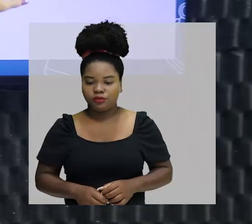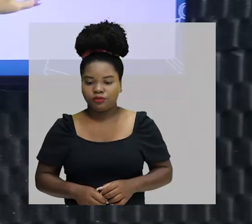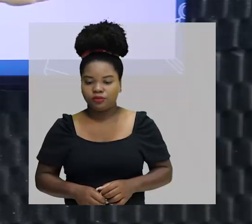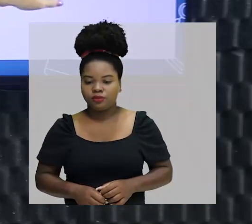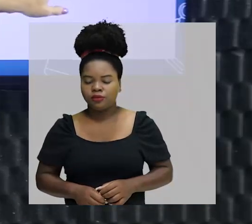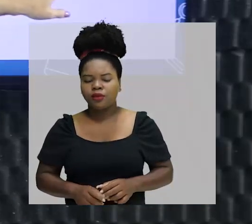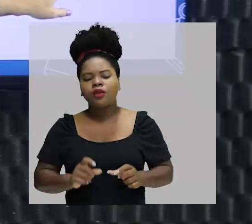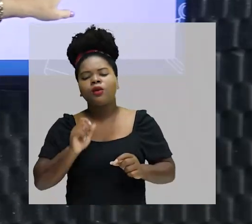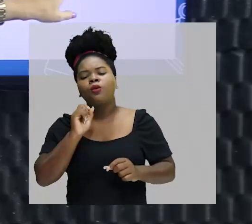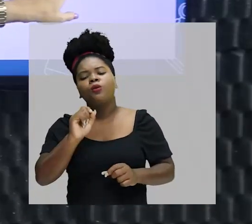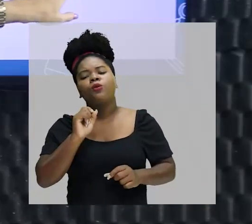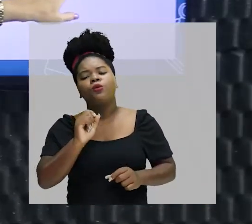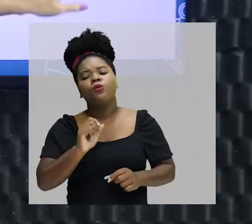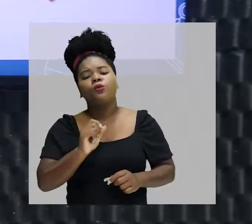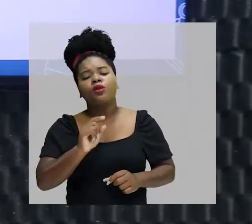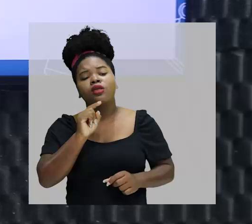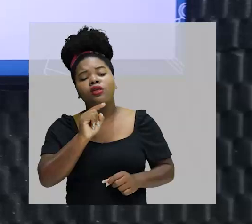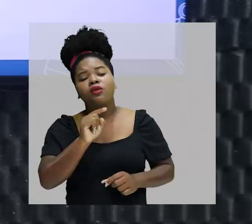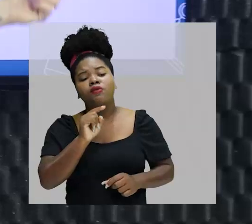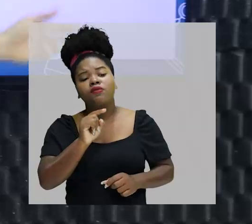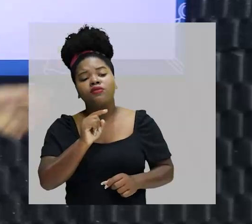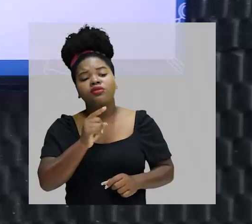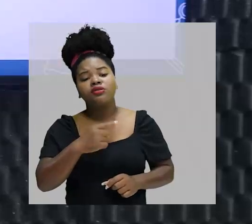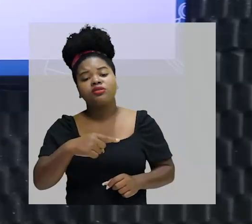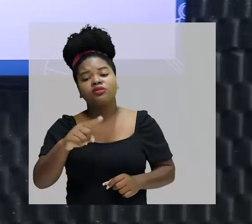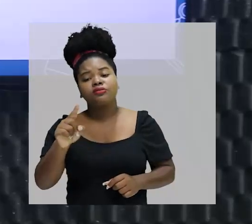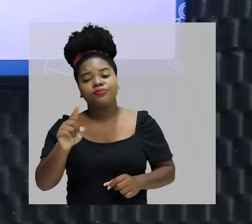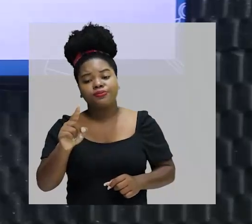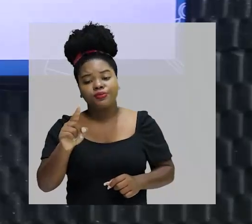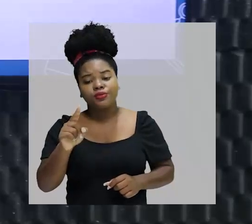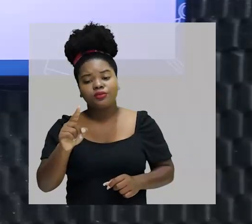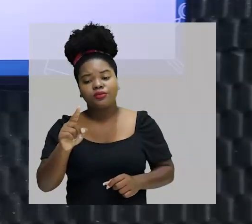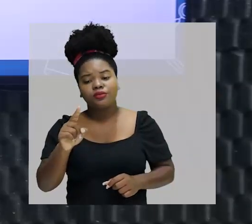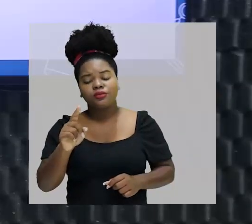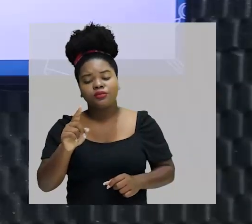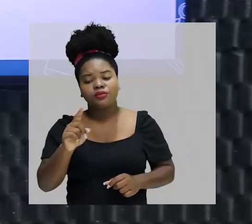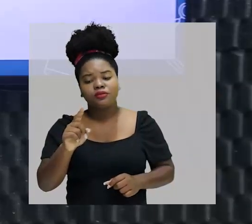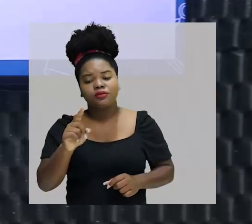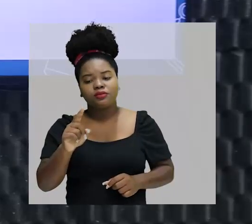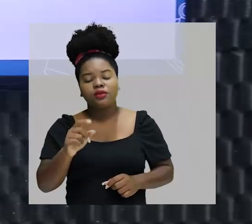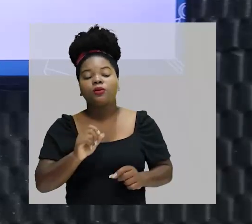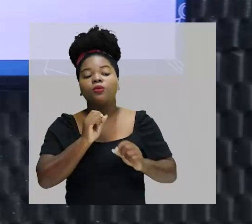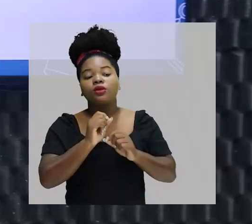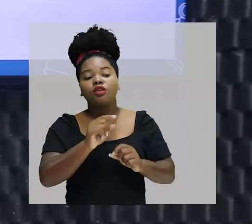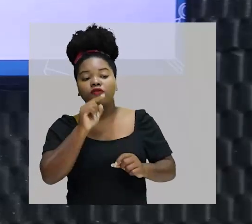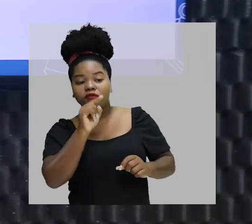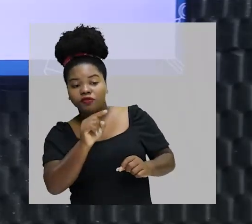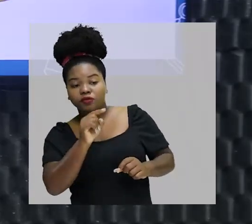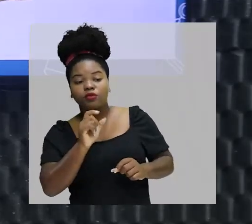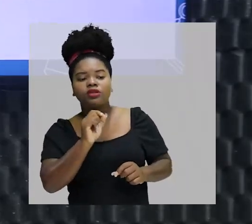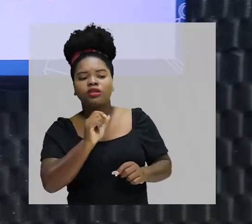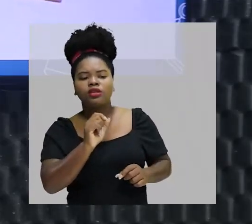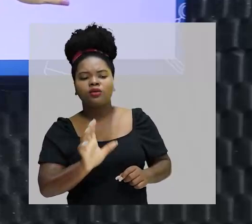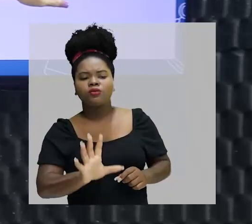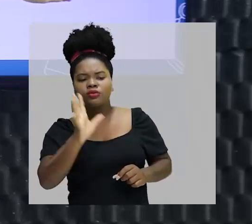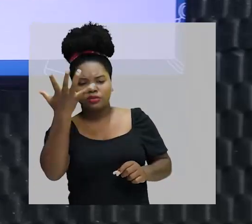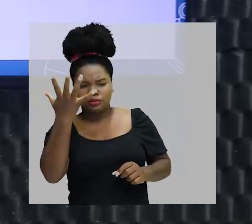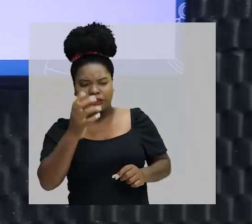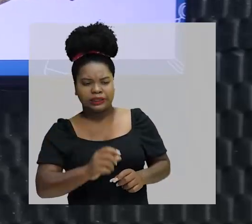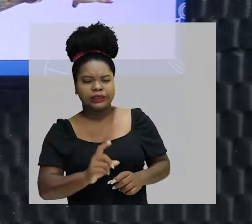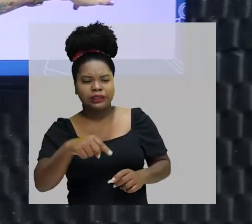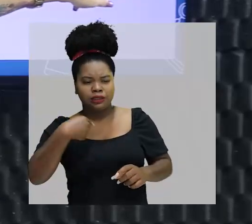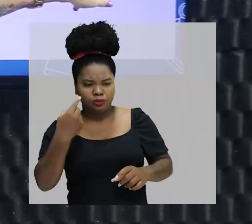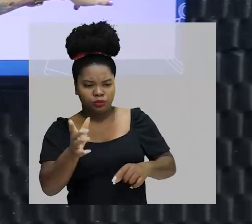O que você fará depois de assistir o filme? Nesse caso,